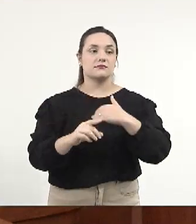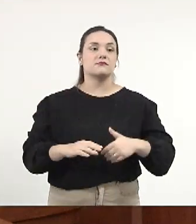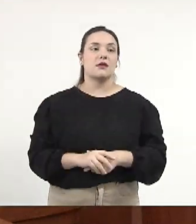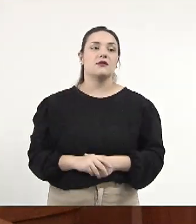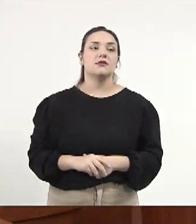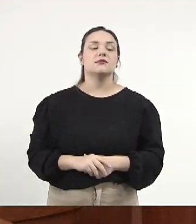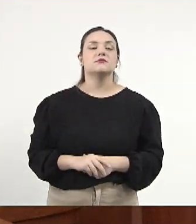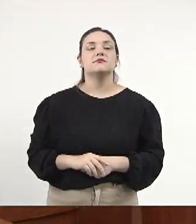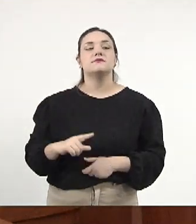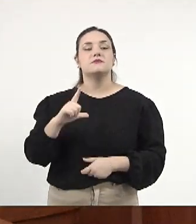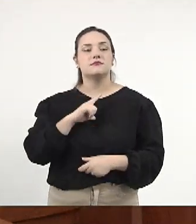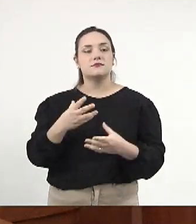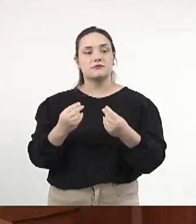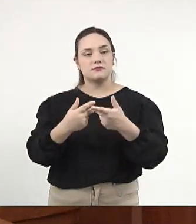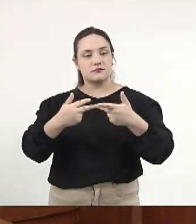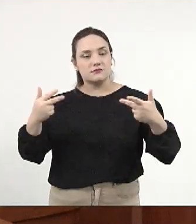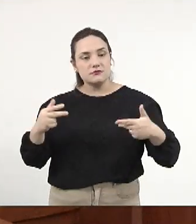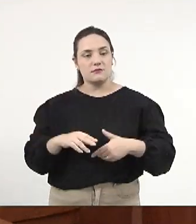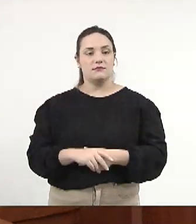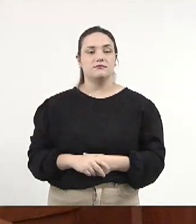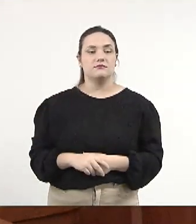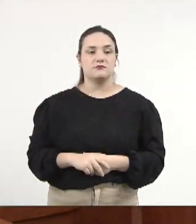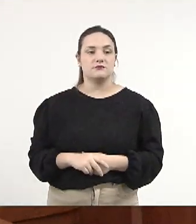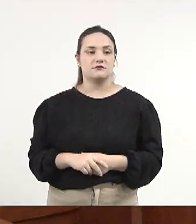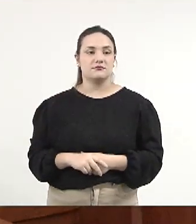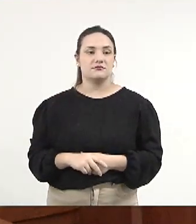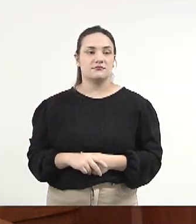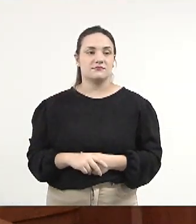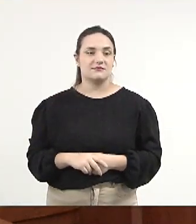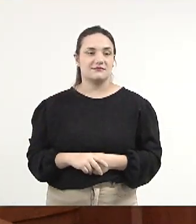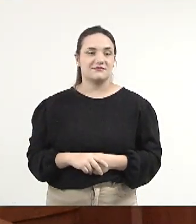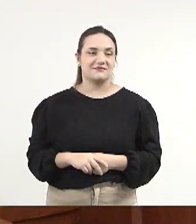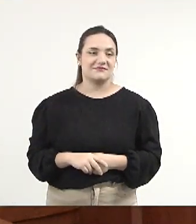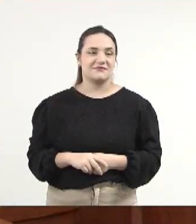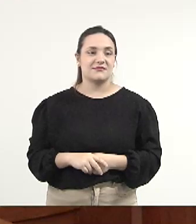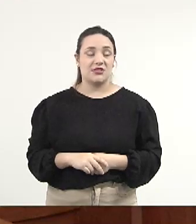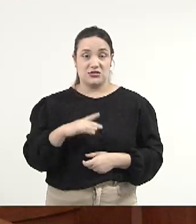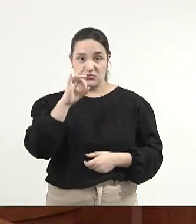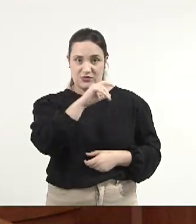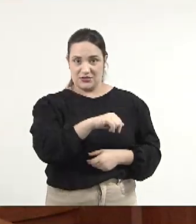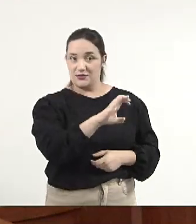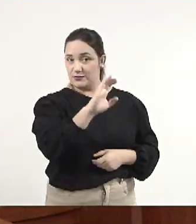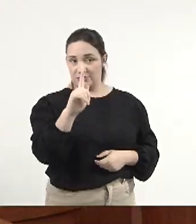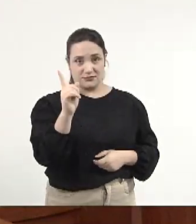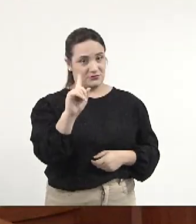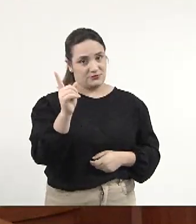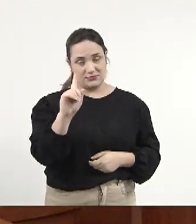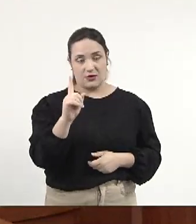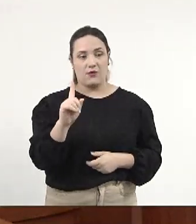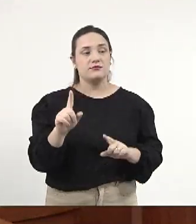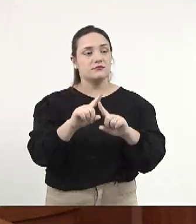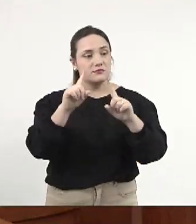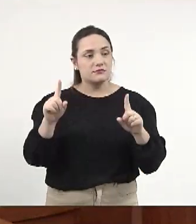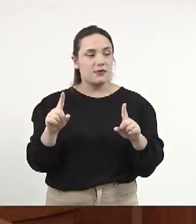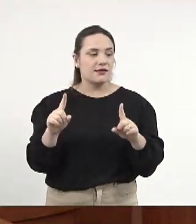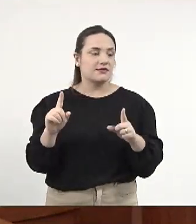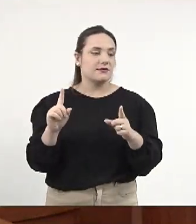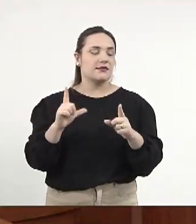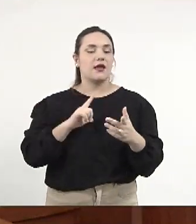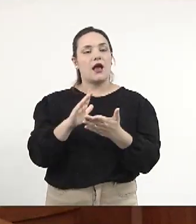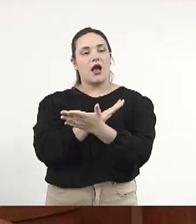Tem muita coisa na gestão pública, não estou falando só de Campo Grande, que ela é feita